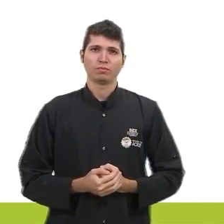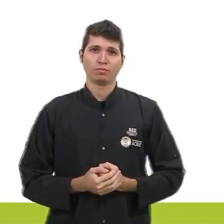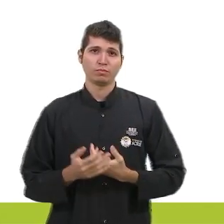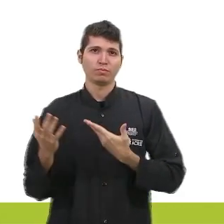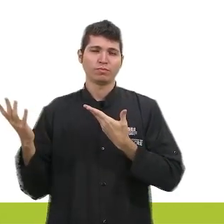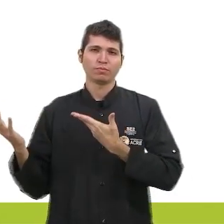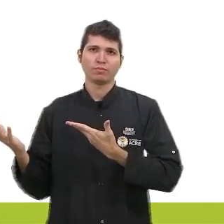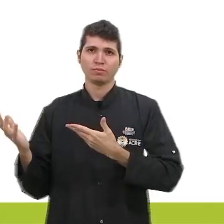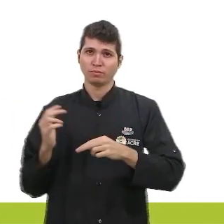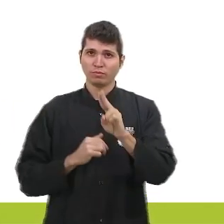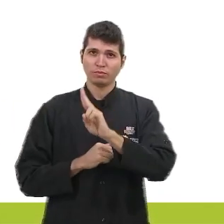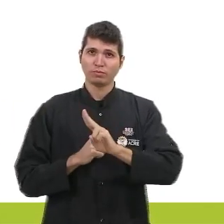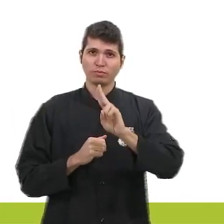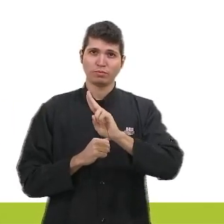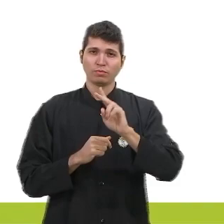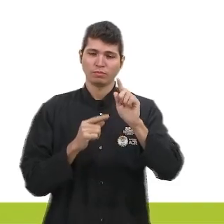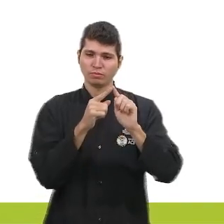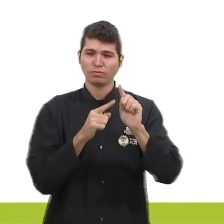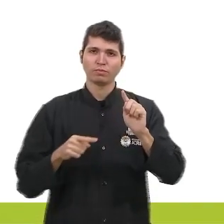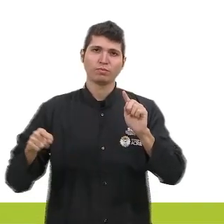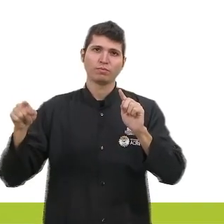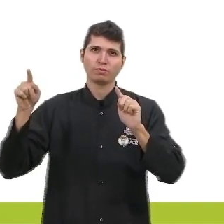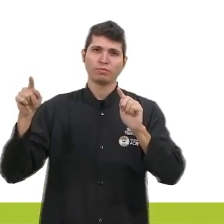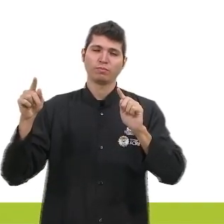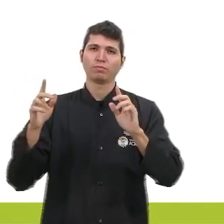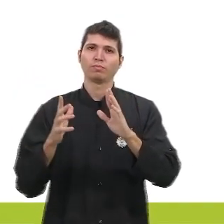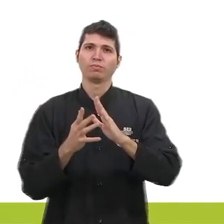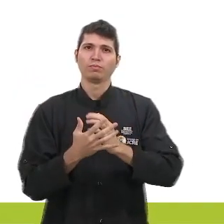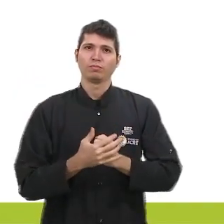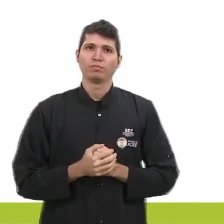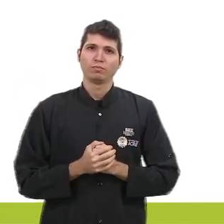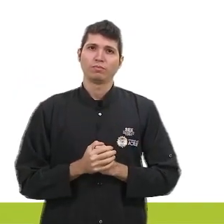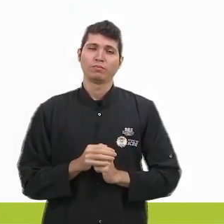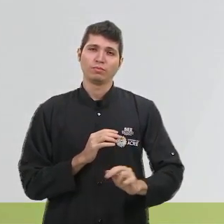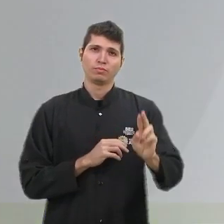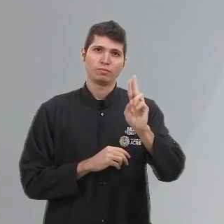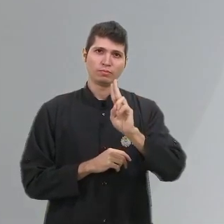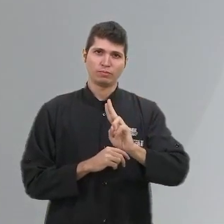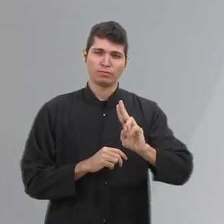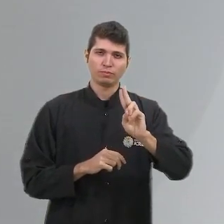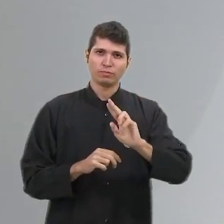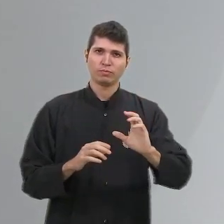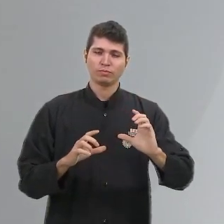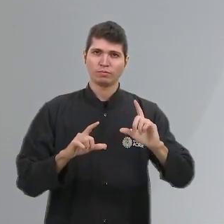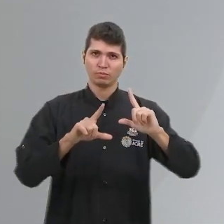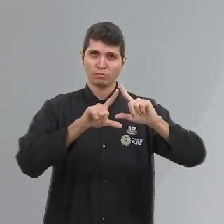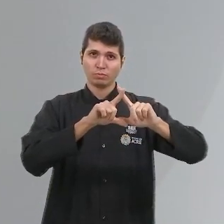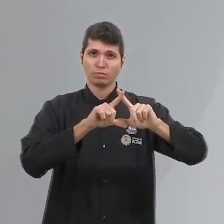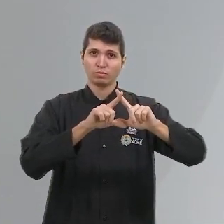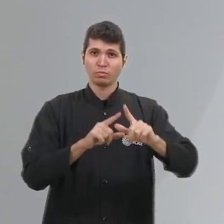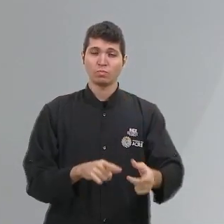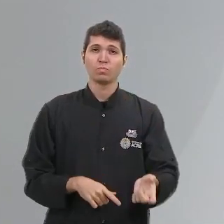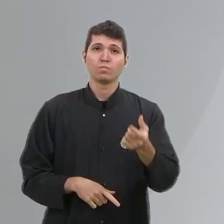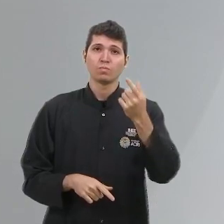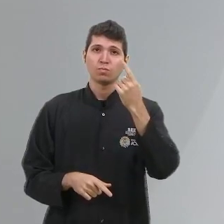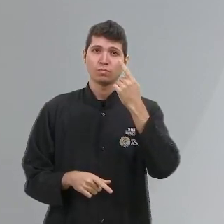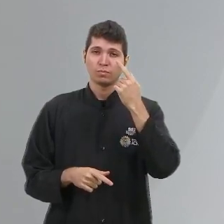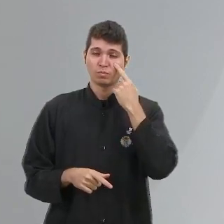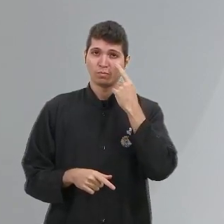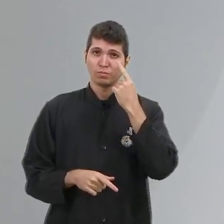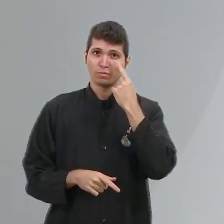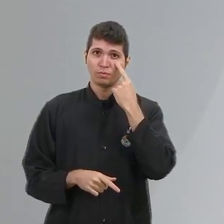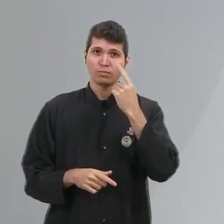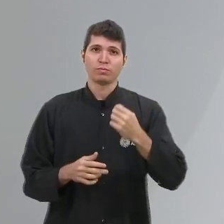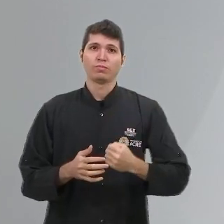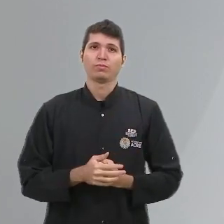E as definições envolvendo a ideia do delta, tá? Pessoal, olha só, fique bem atento nessa definição. Quando